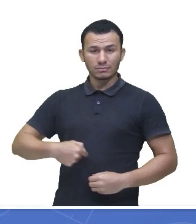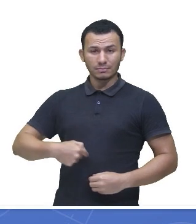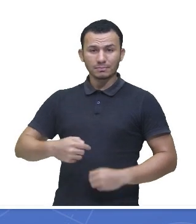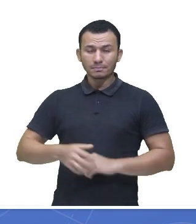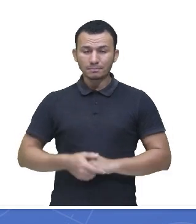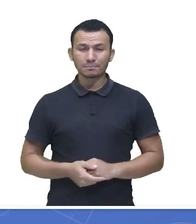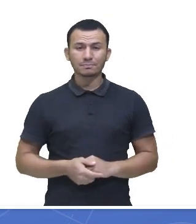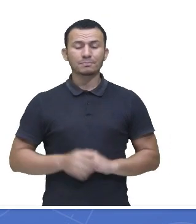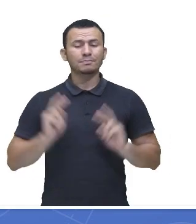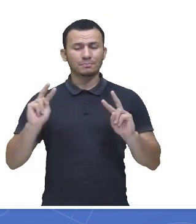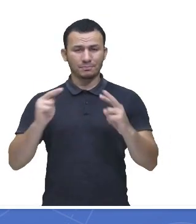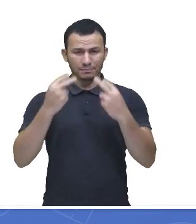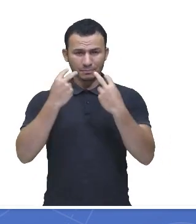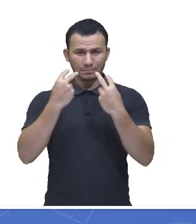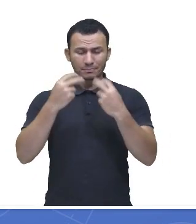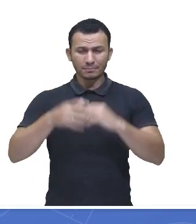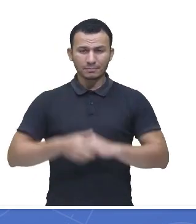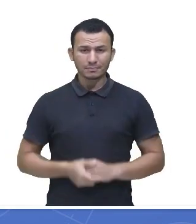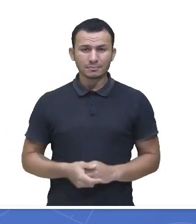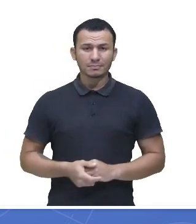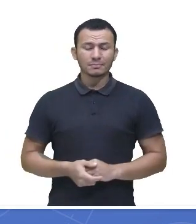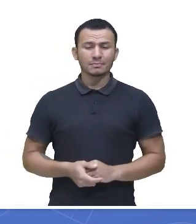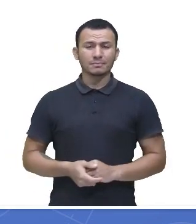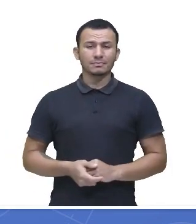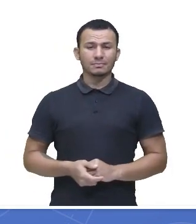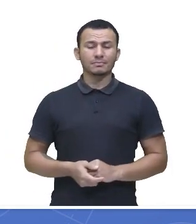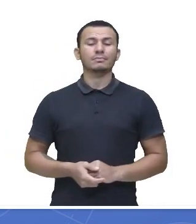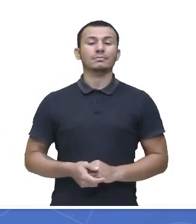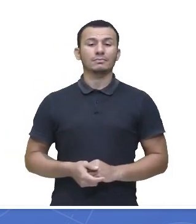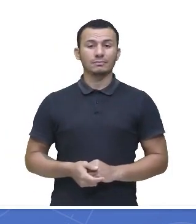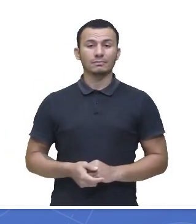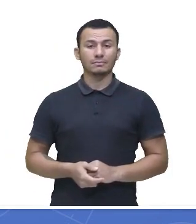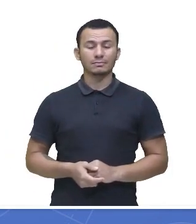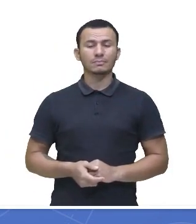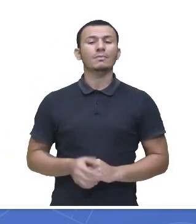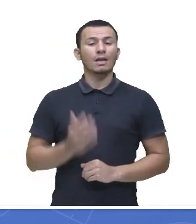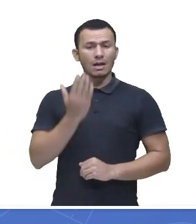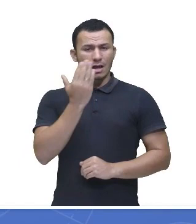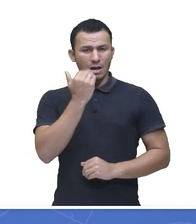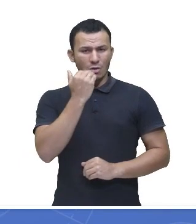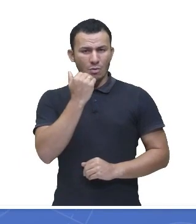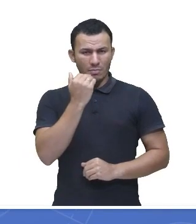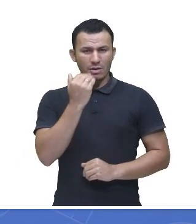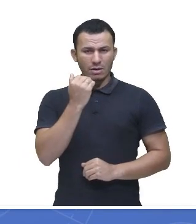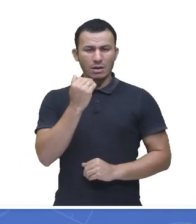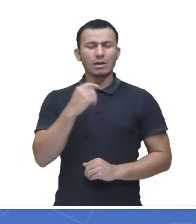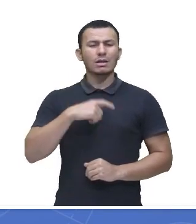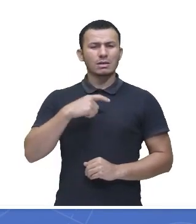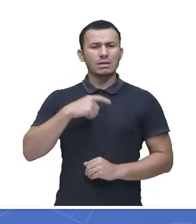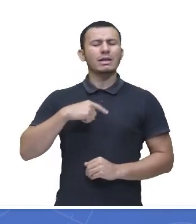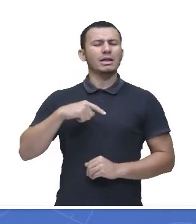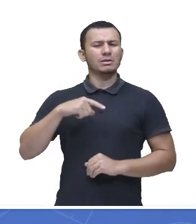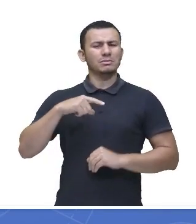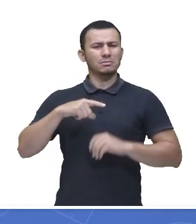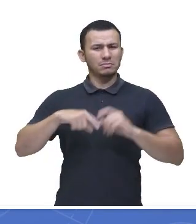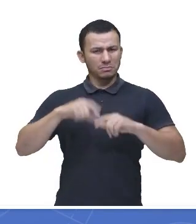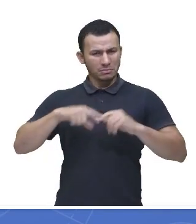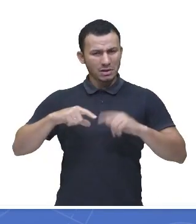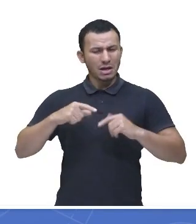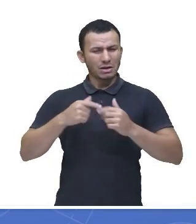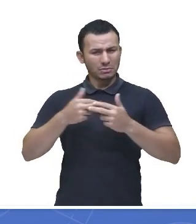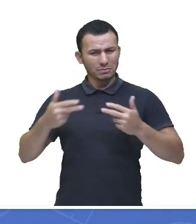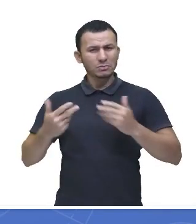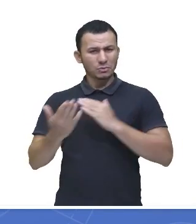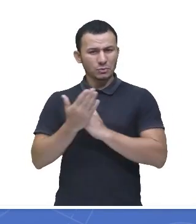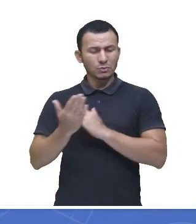Olha aqui nos meus olhos verdes. Gente, o alimento, ele é composto por nutrientes. Então,